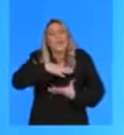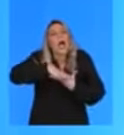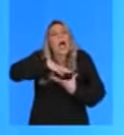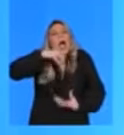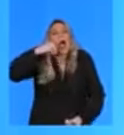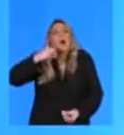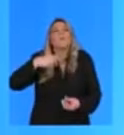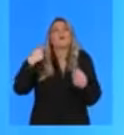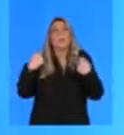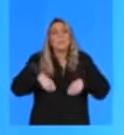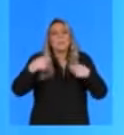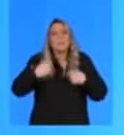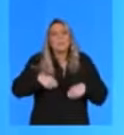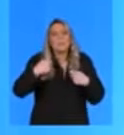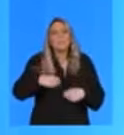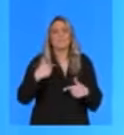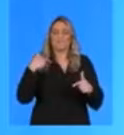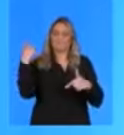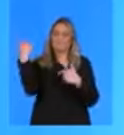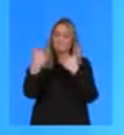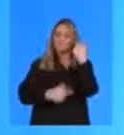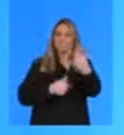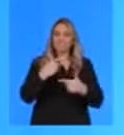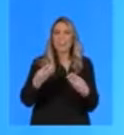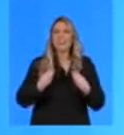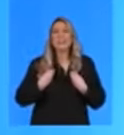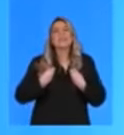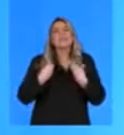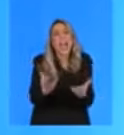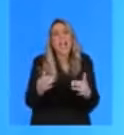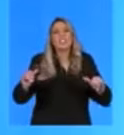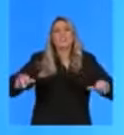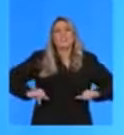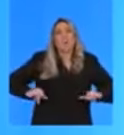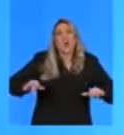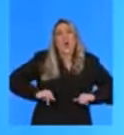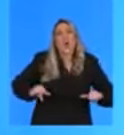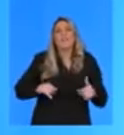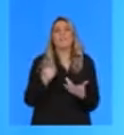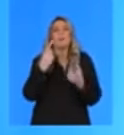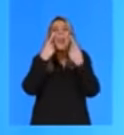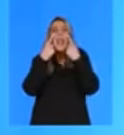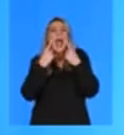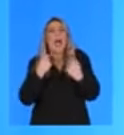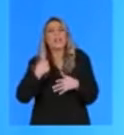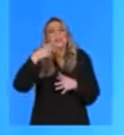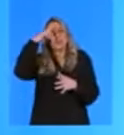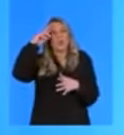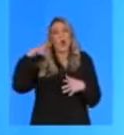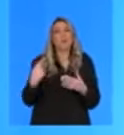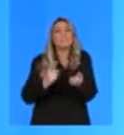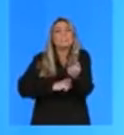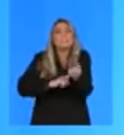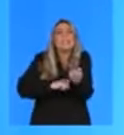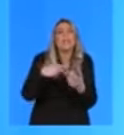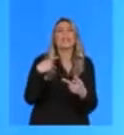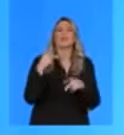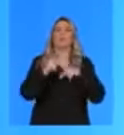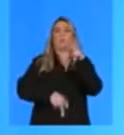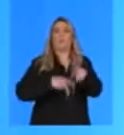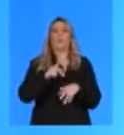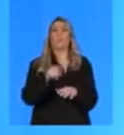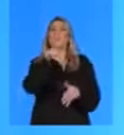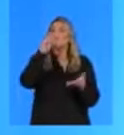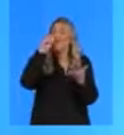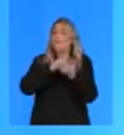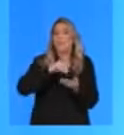precisa depois ser colocada em prática é a vivência é o sofrimento são as lágrimas o suor o sangue do nosso povo é isso